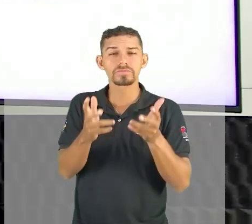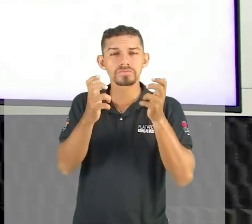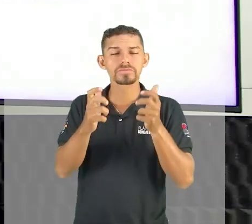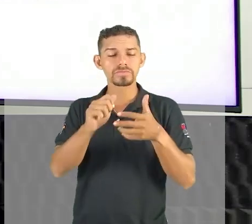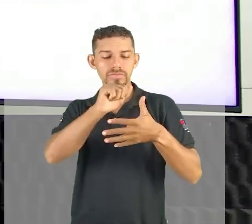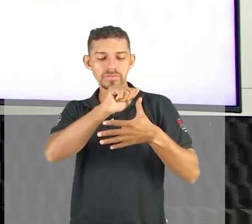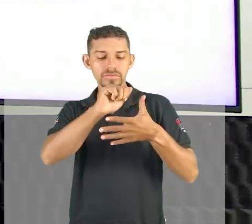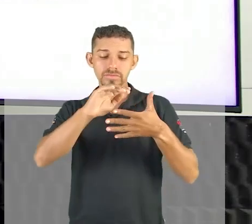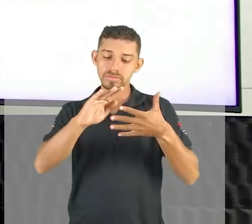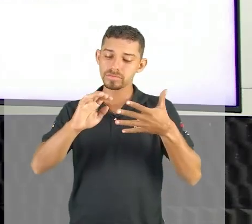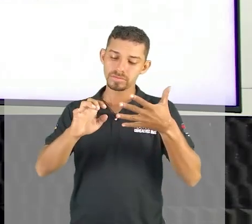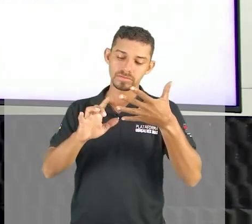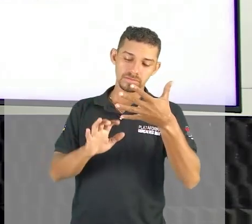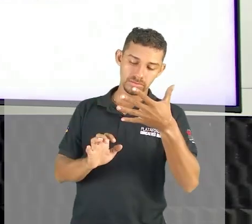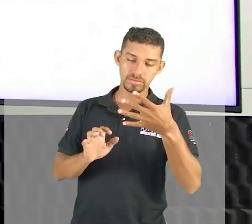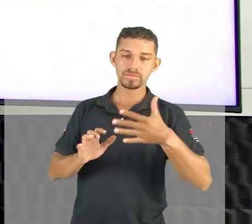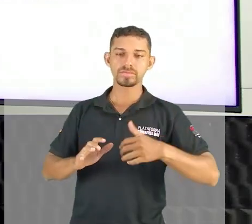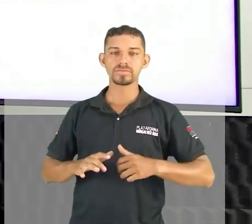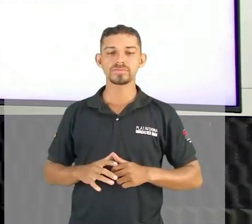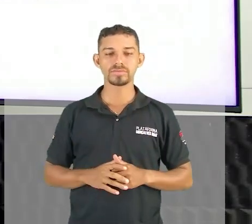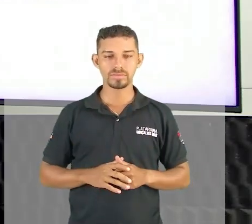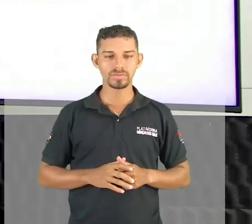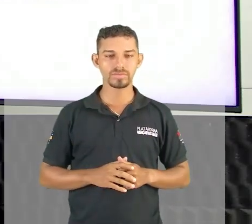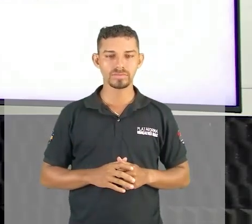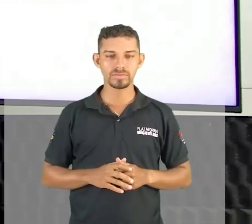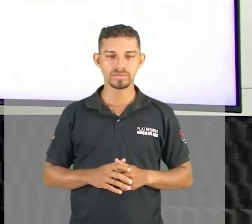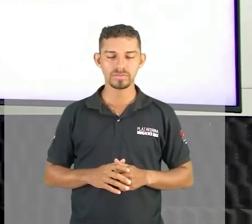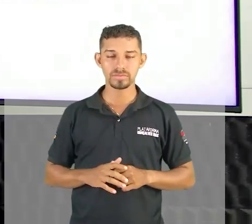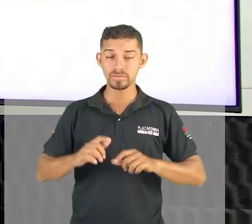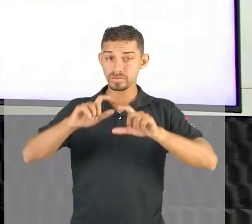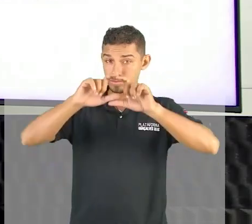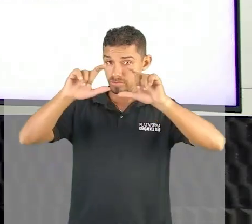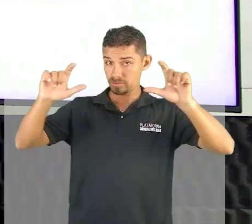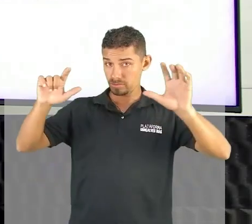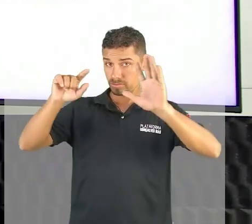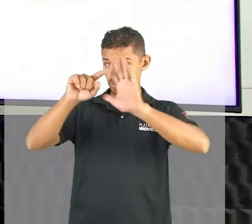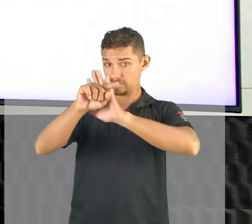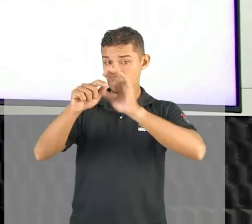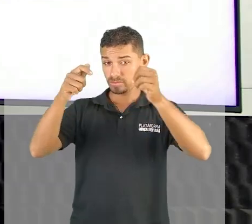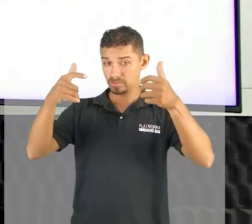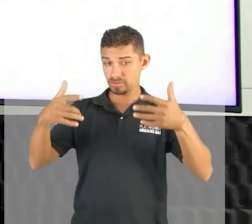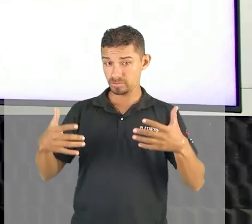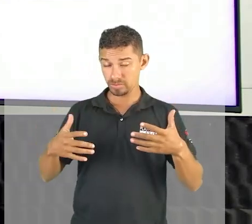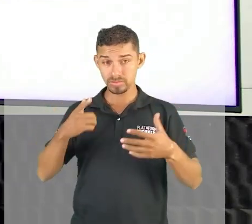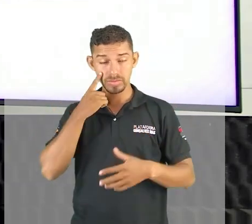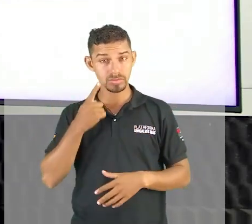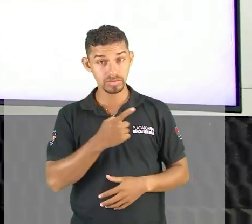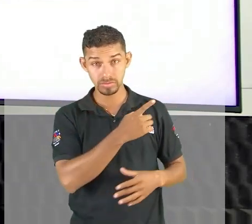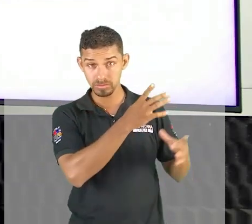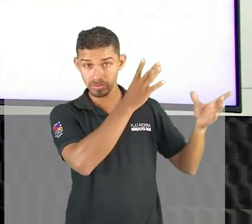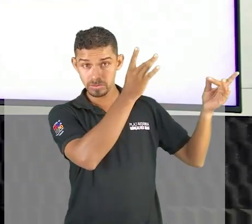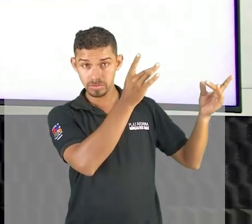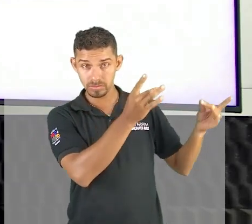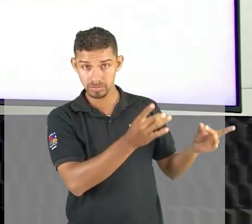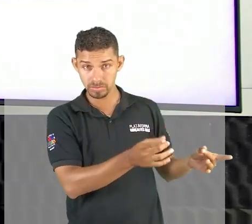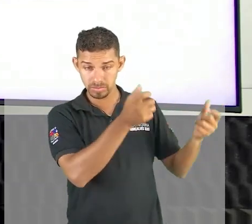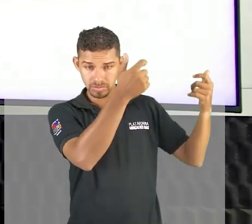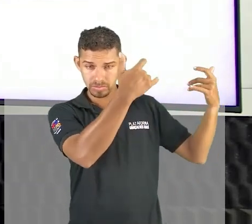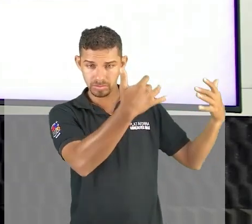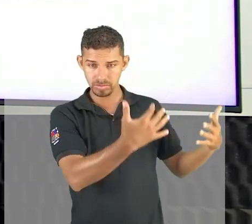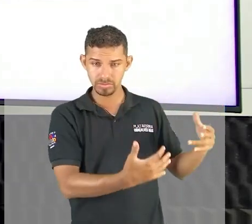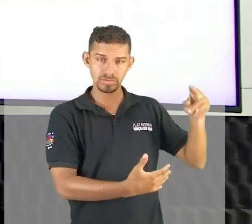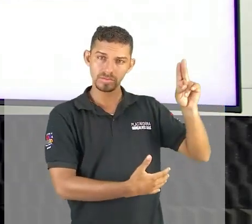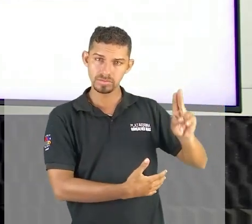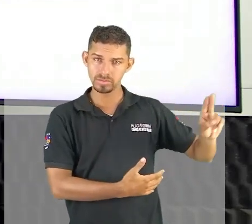adequadamente O que é que vai ser eh solicitado o enunciado Diz ao descrever a história e os exemplos de